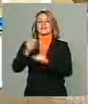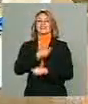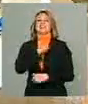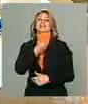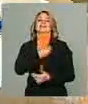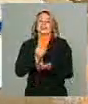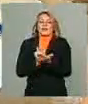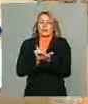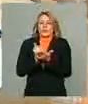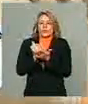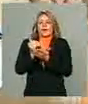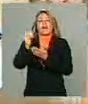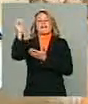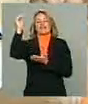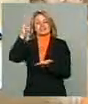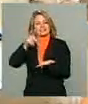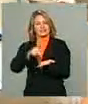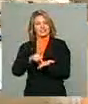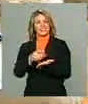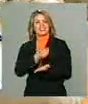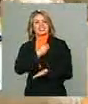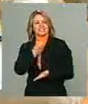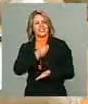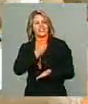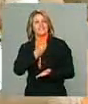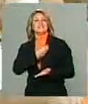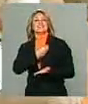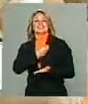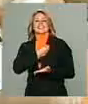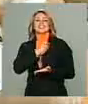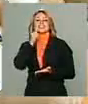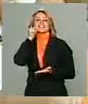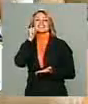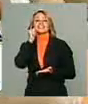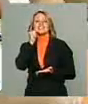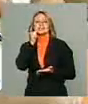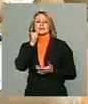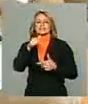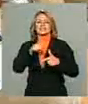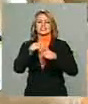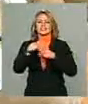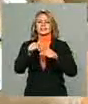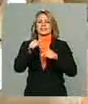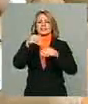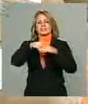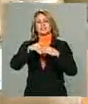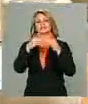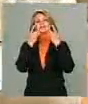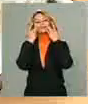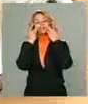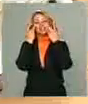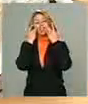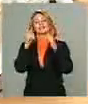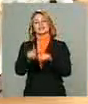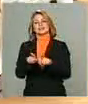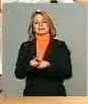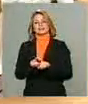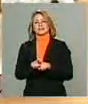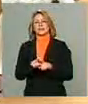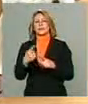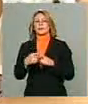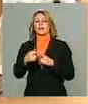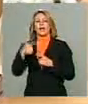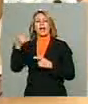aí foi que deslanchou a vida do do da da da do teatro Recreio do teatro de revista Vocês não eram bem